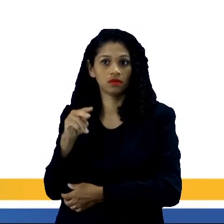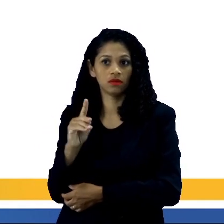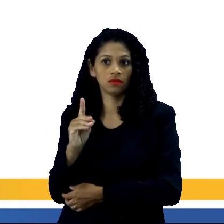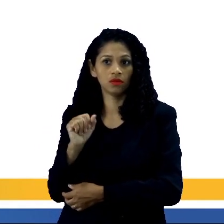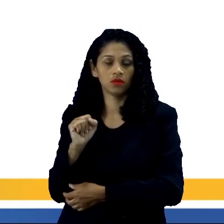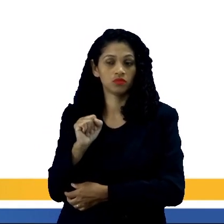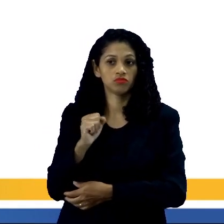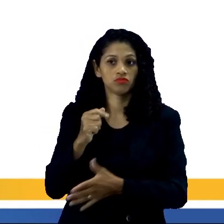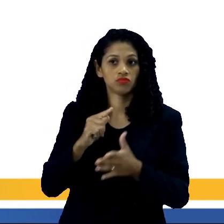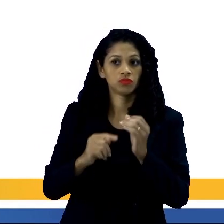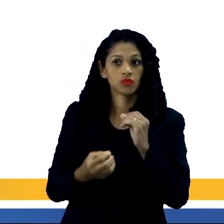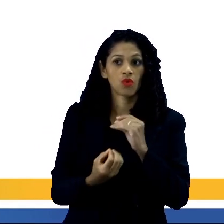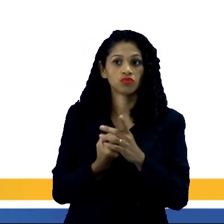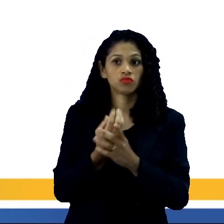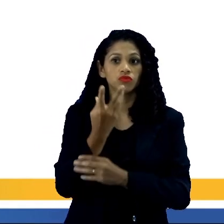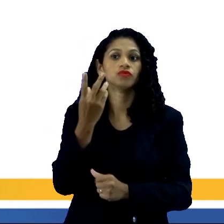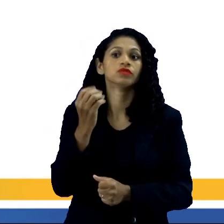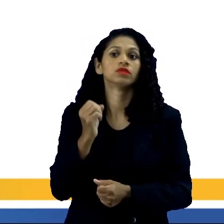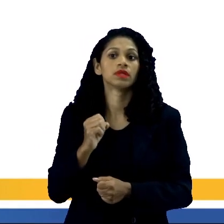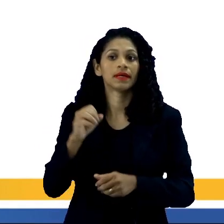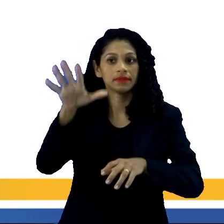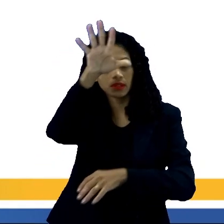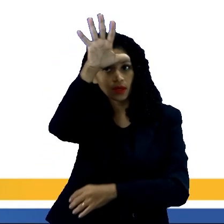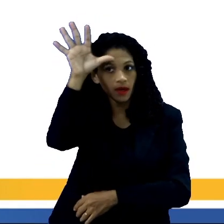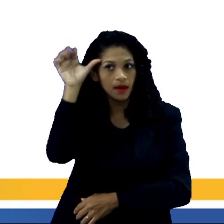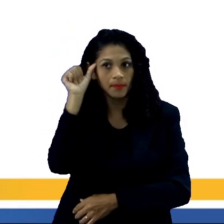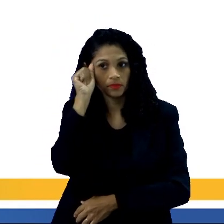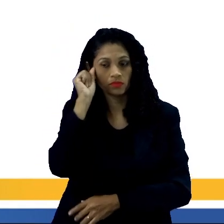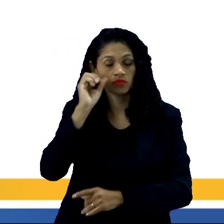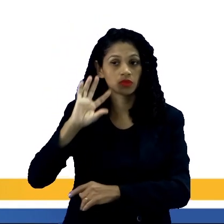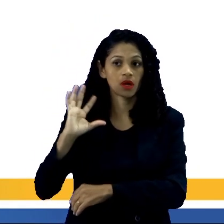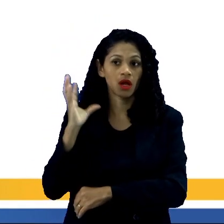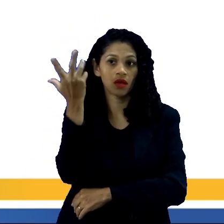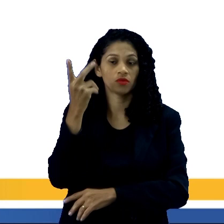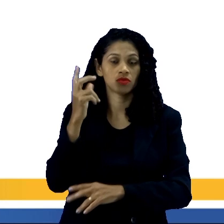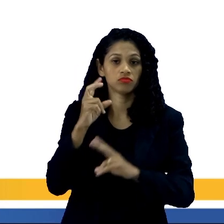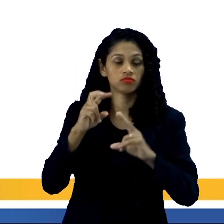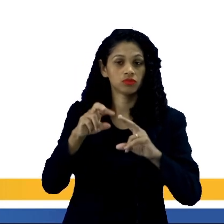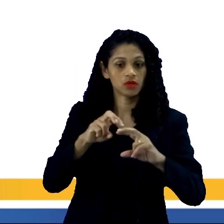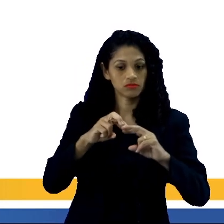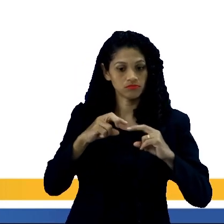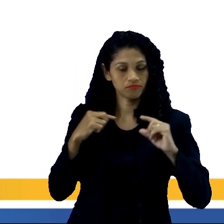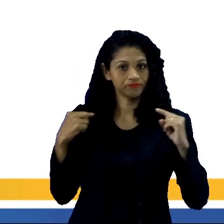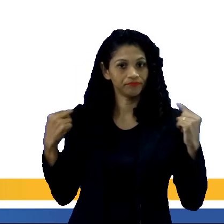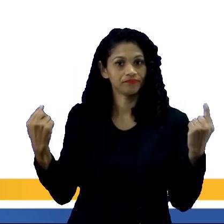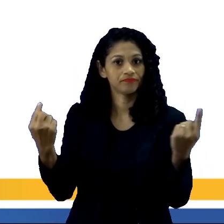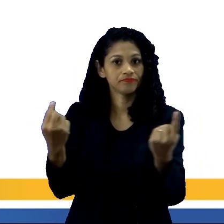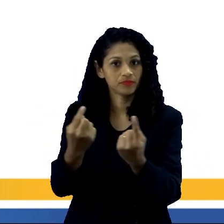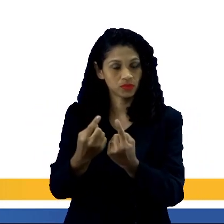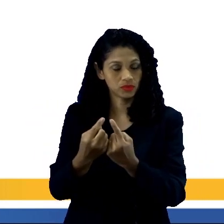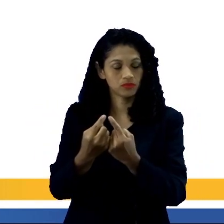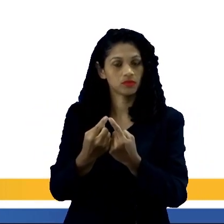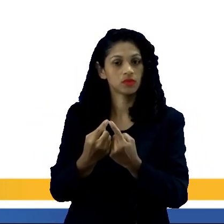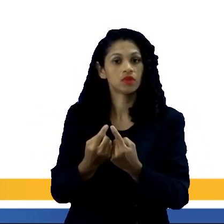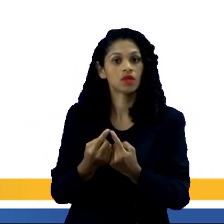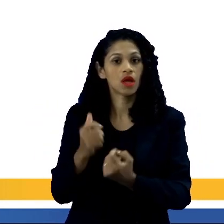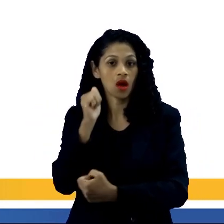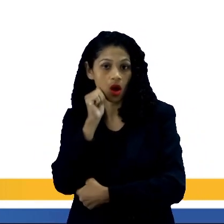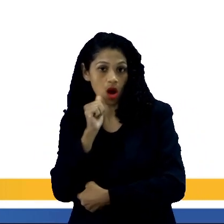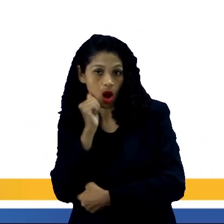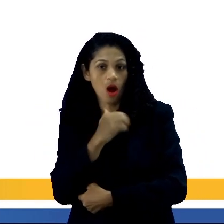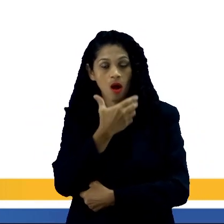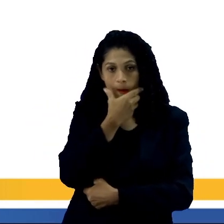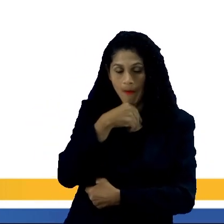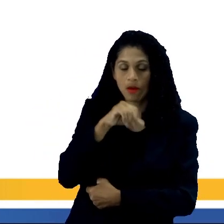indígenas da Amazônia, é o Jacundá. Essa manifestação acontece de forma circular, em que homens e mulheres participam de mãos dadas e